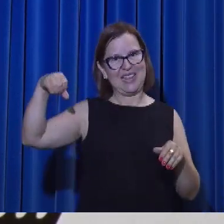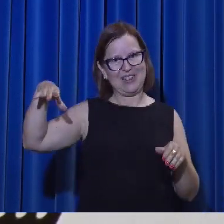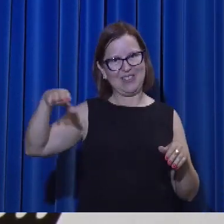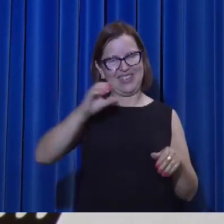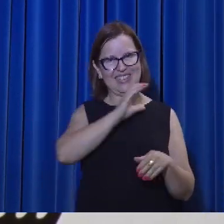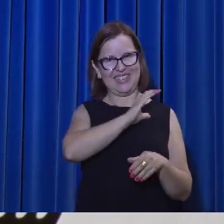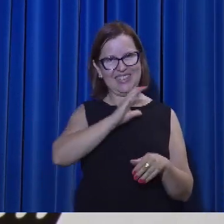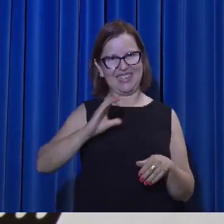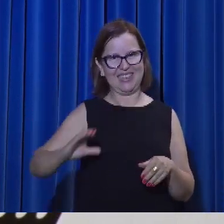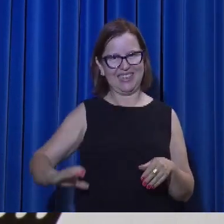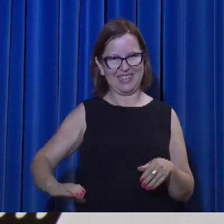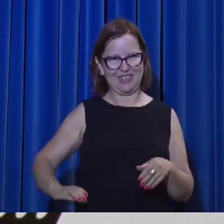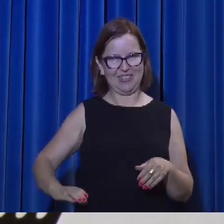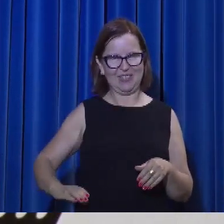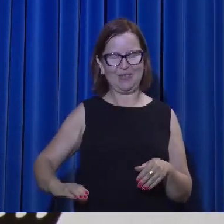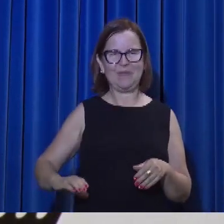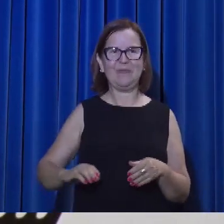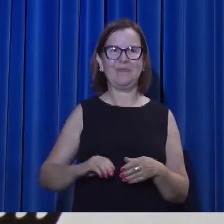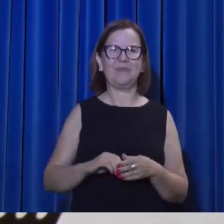desta luz.